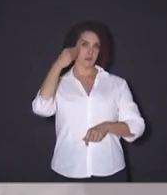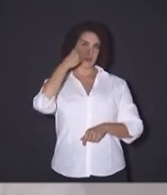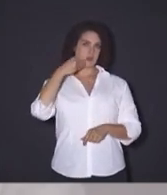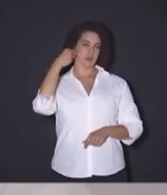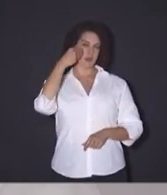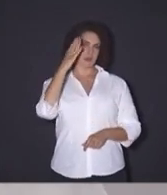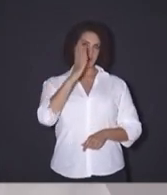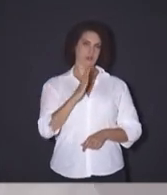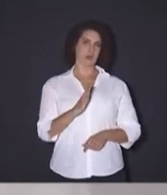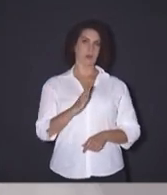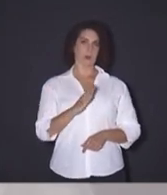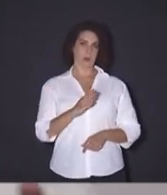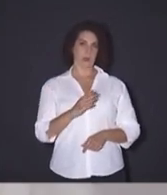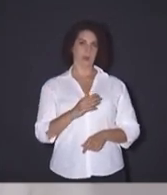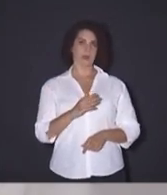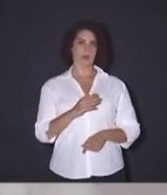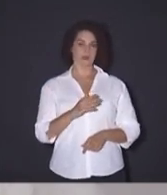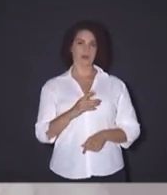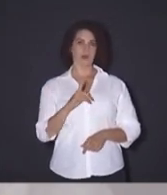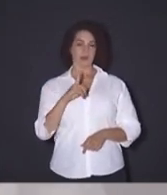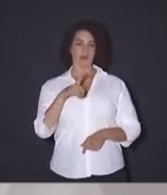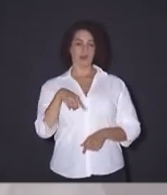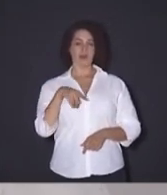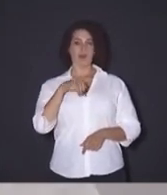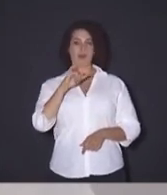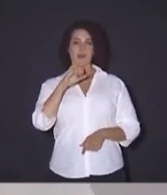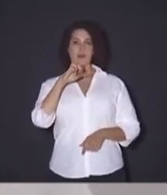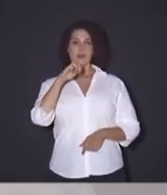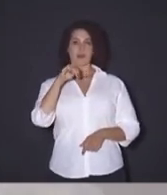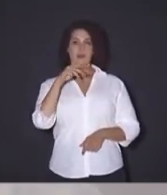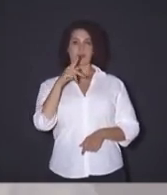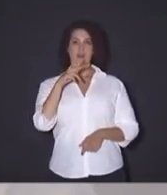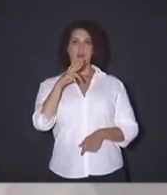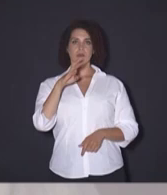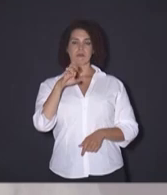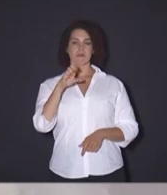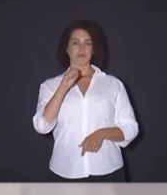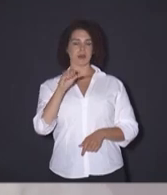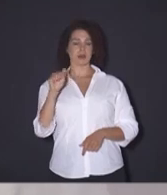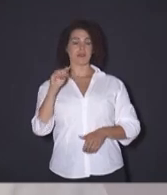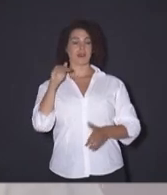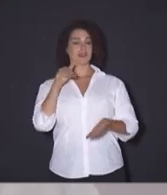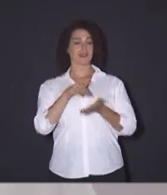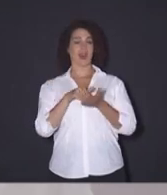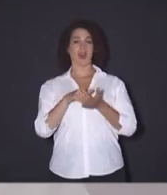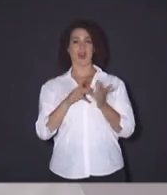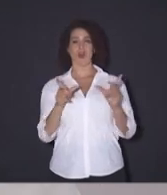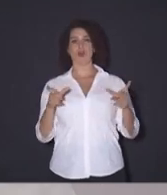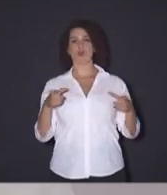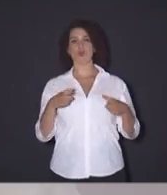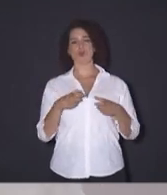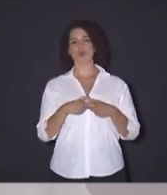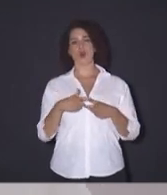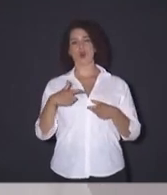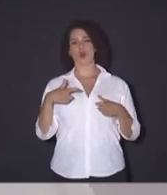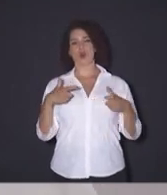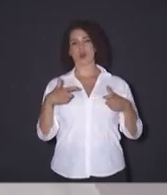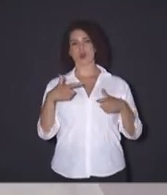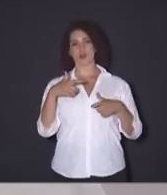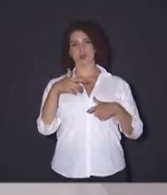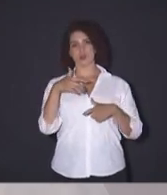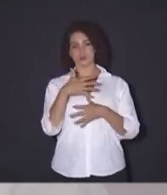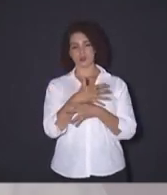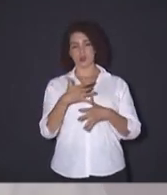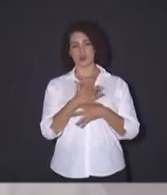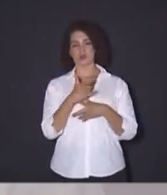mais comum de uma imprensa mesmo nos lugares menores então esse é um primeiro passo para a gente ter uma referência